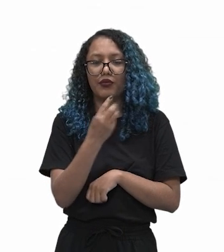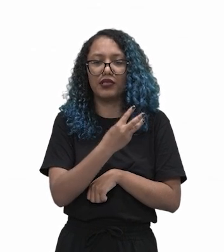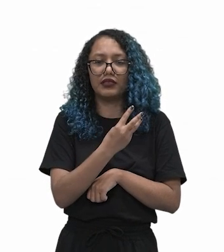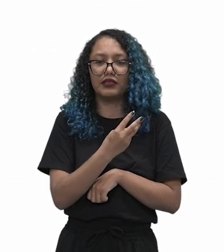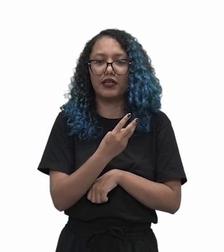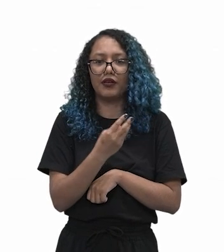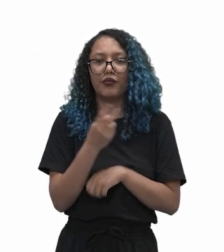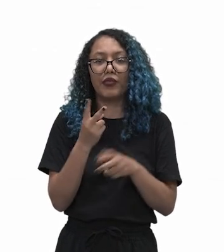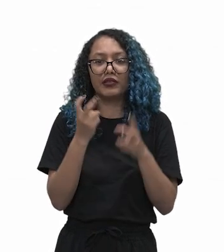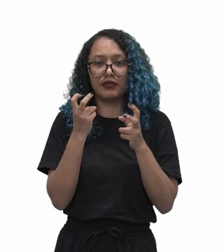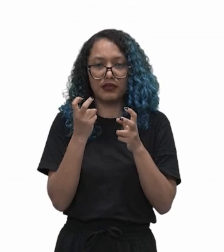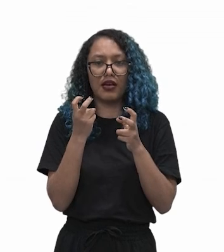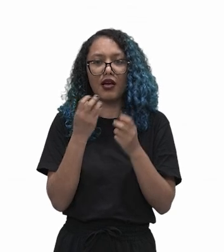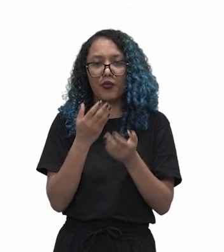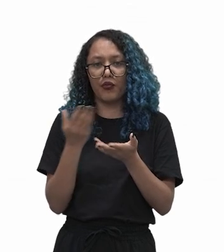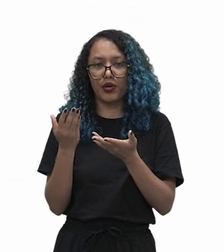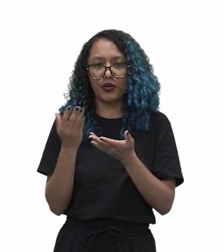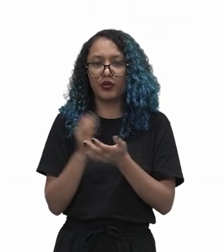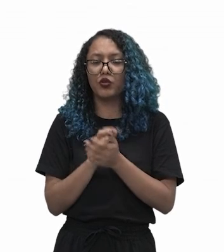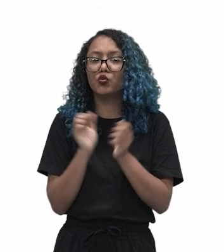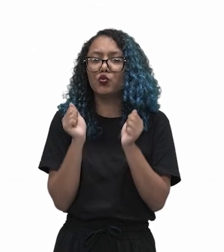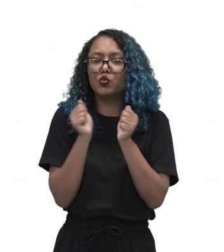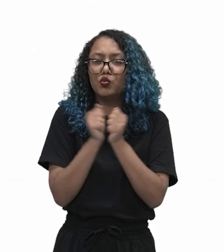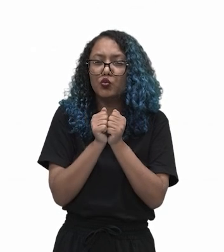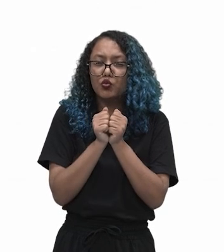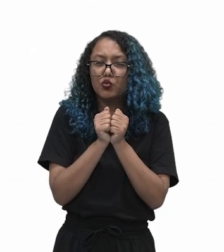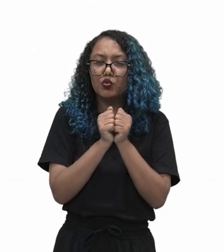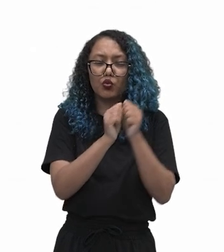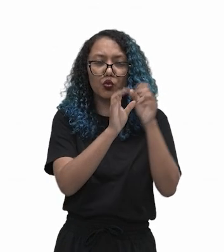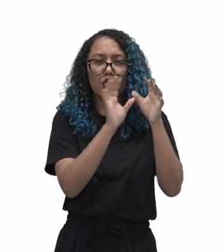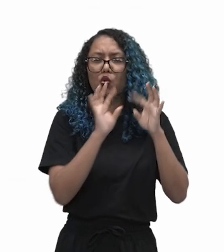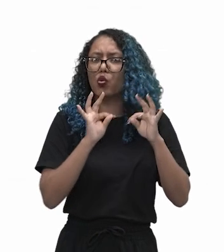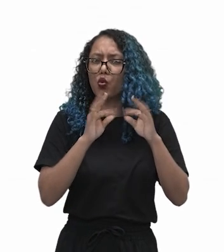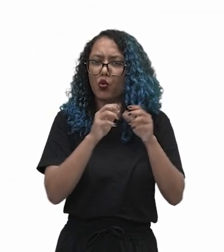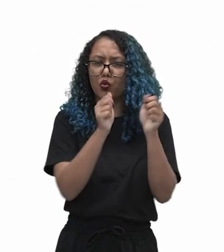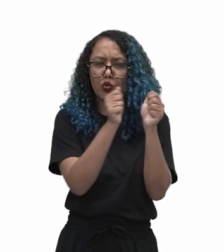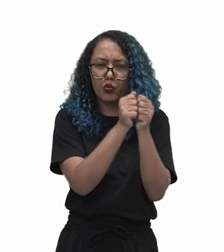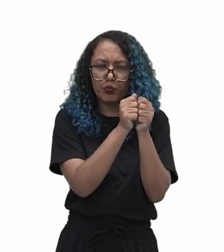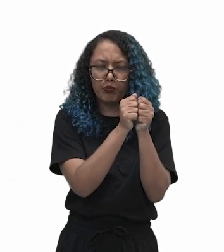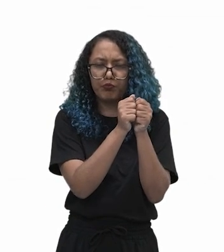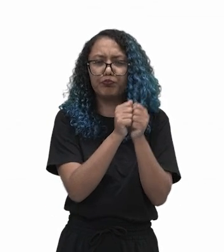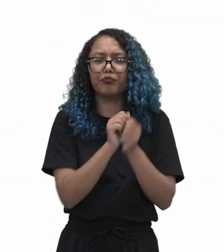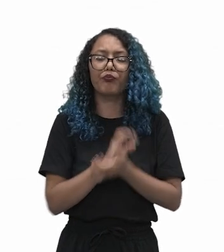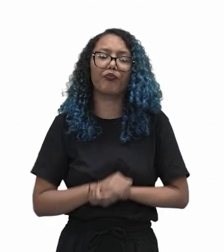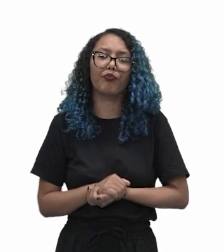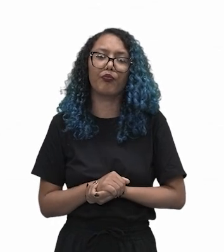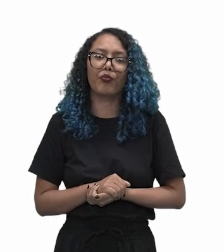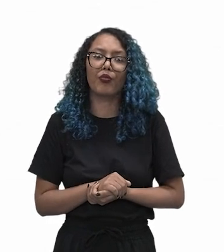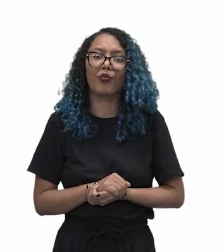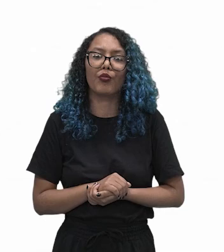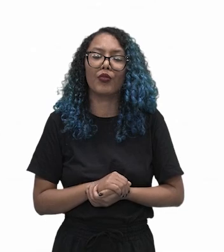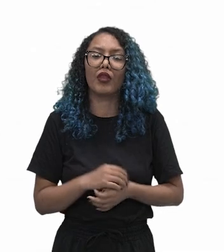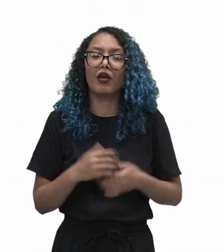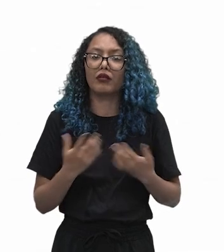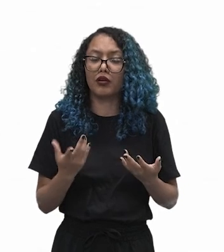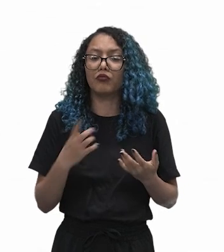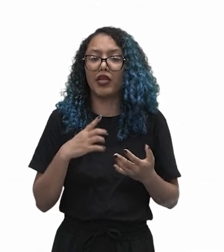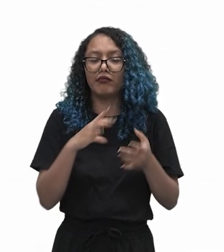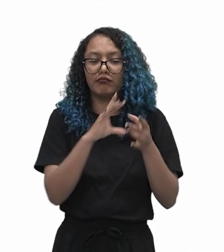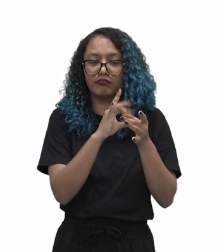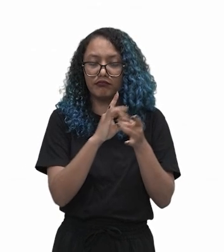eles estão juntinhos aí? Então, a classificação da cadeia carbônica é cadeia fechada ou